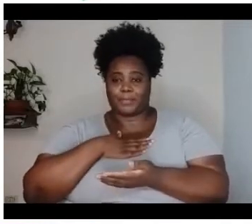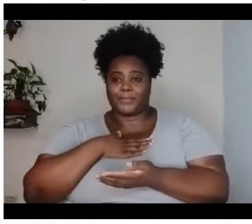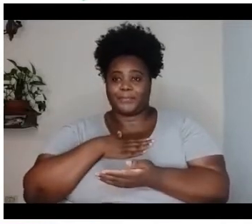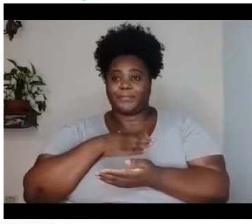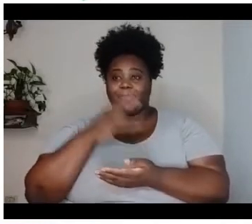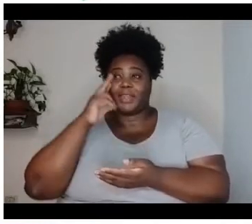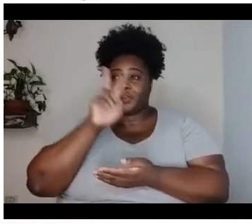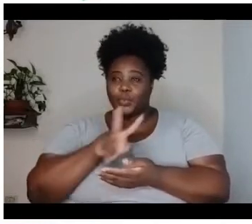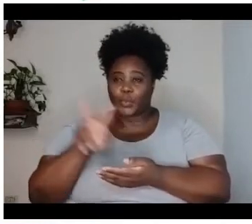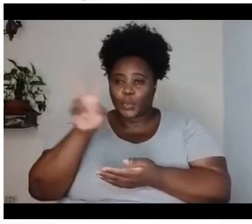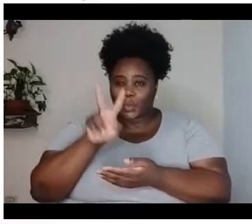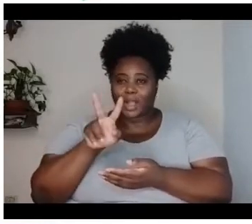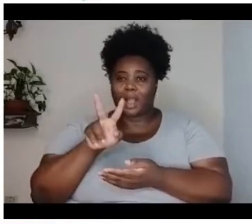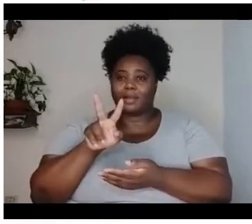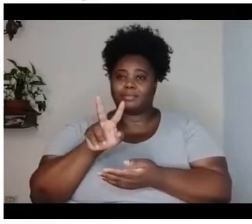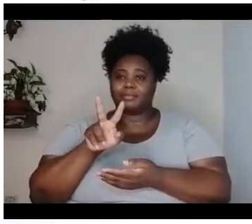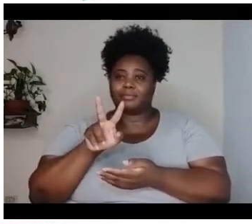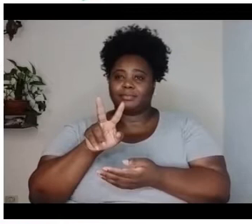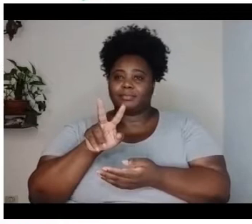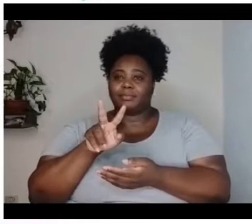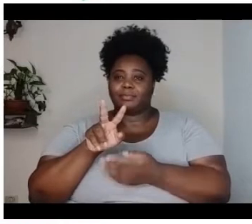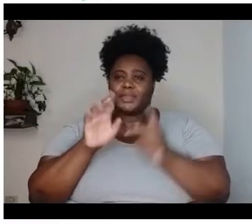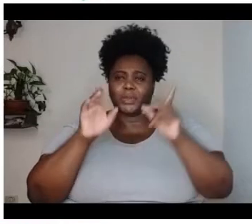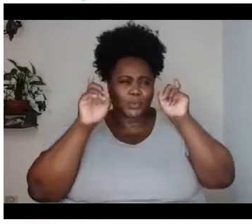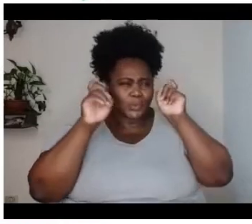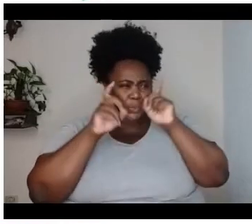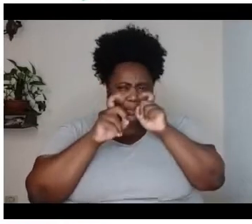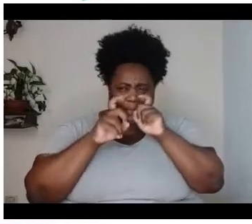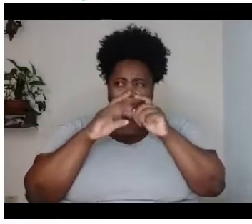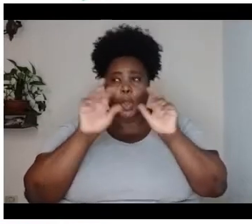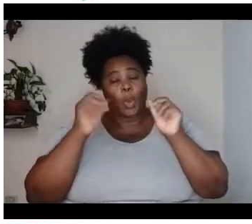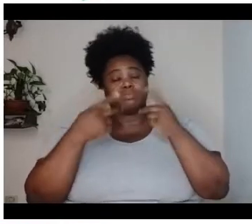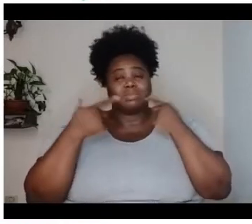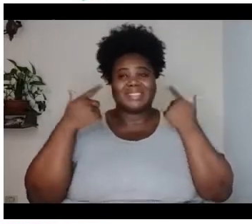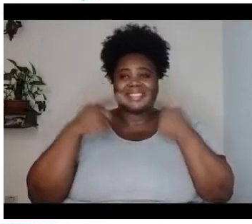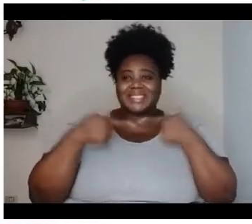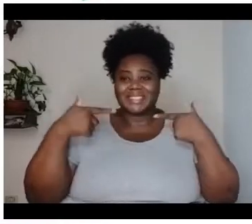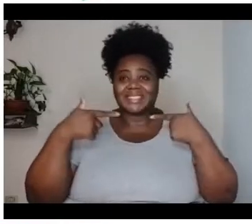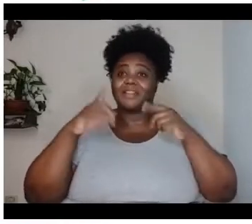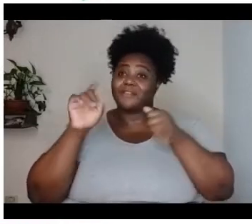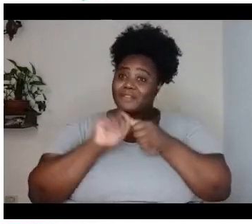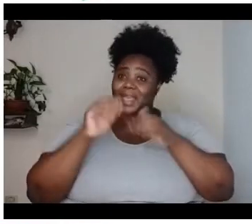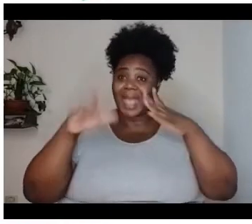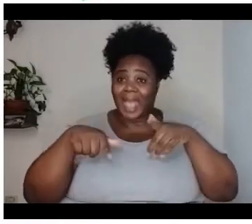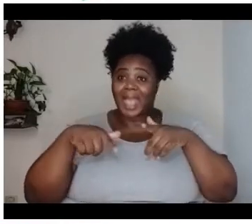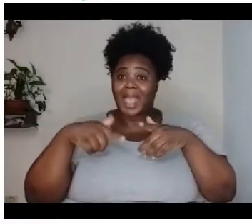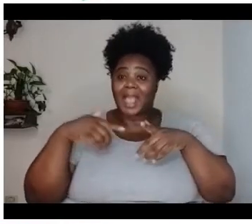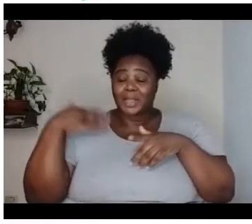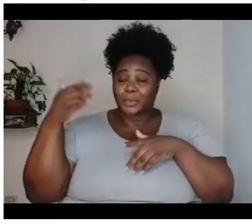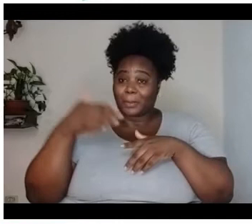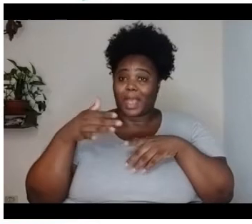olhar, uma cara franzida ou um sorriso, ela faz parte